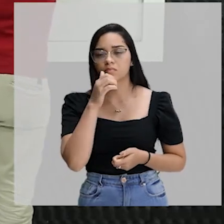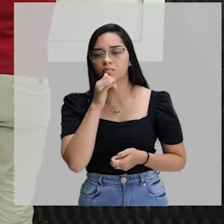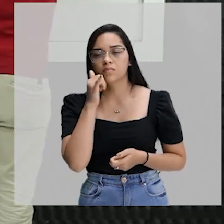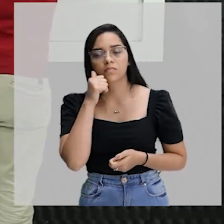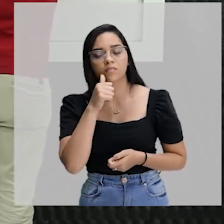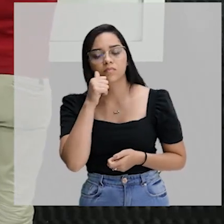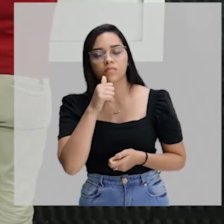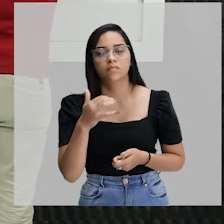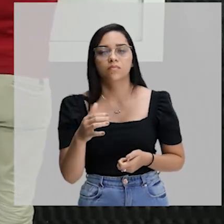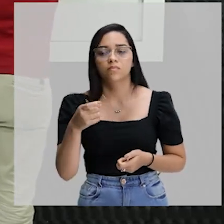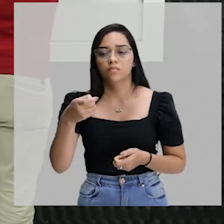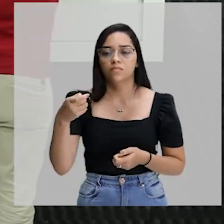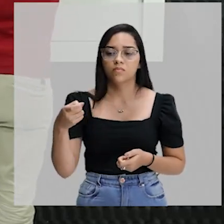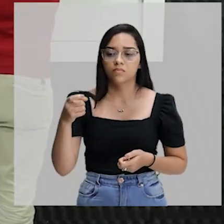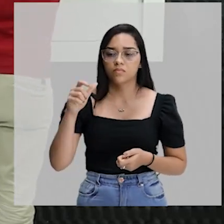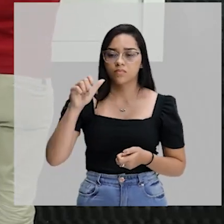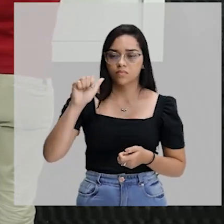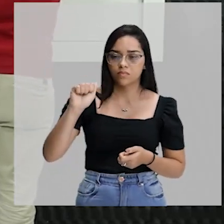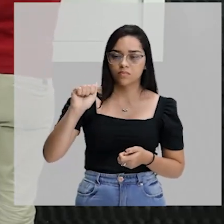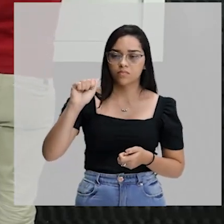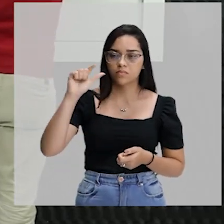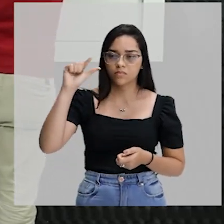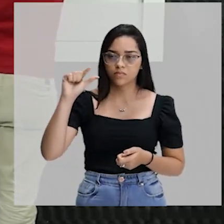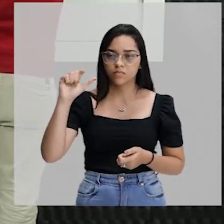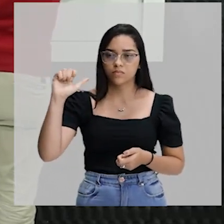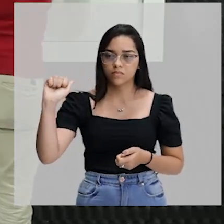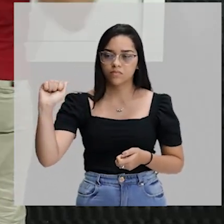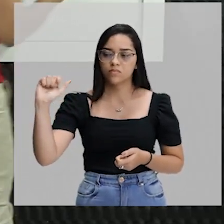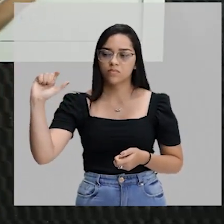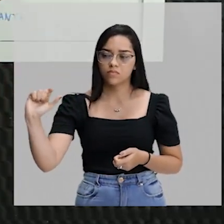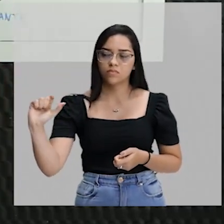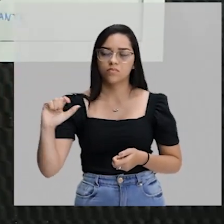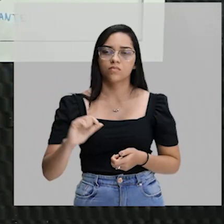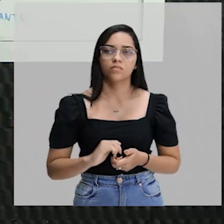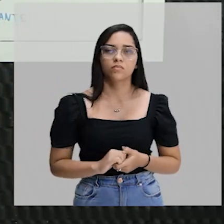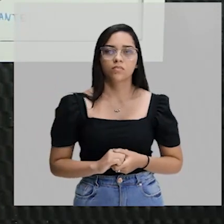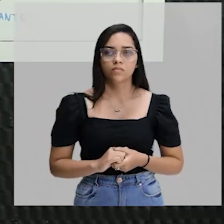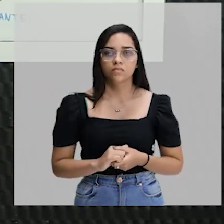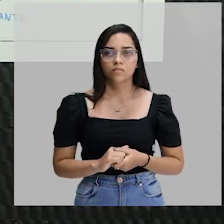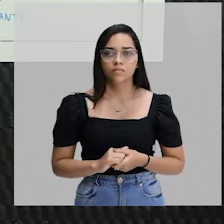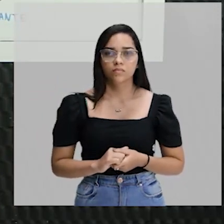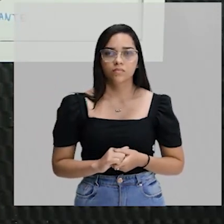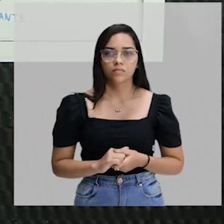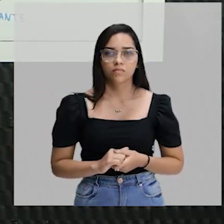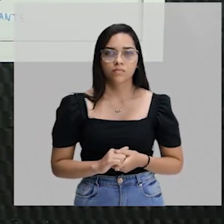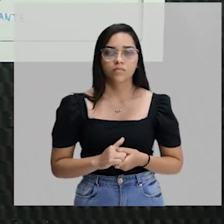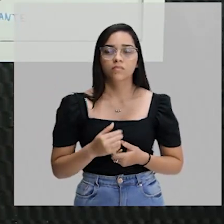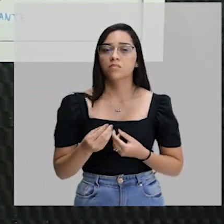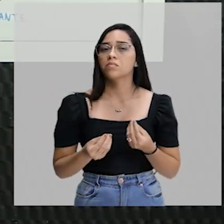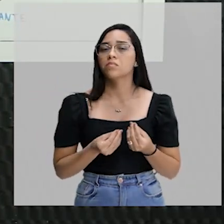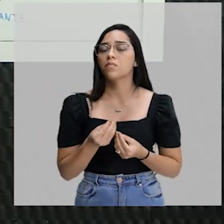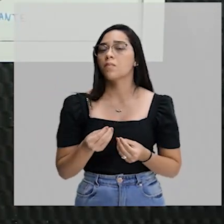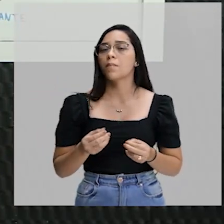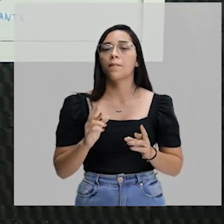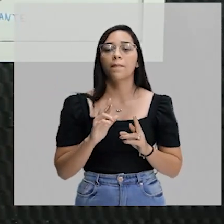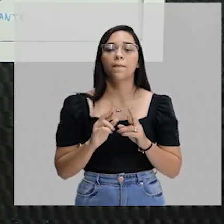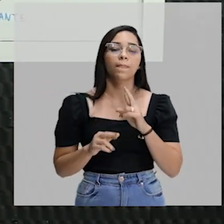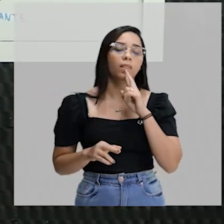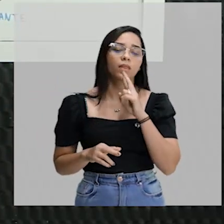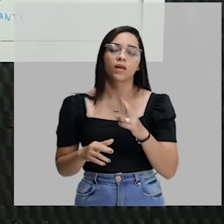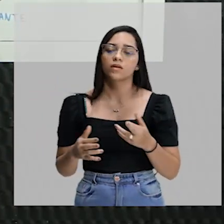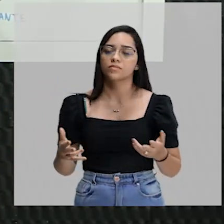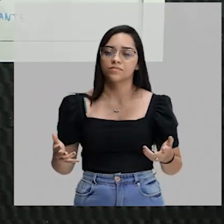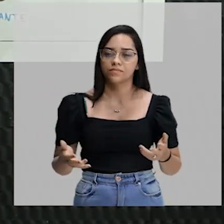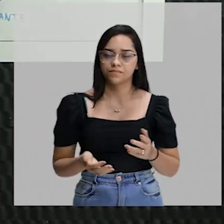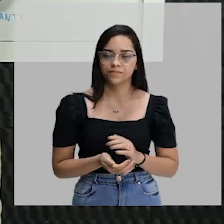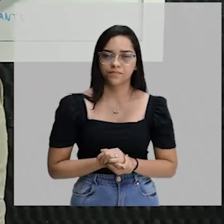é XAzinho, XAzinho. Ok? Então, como é que é o resultado aqui desse